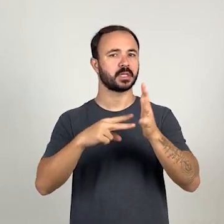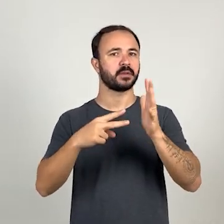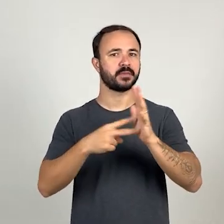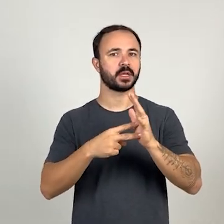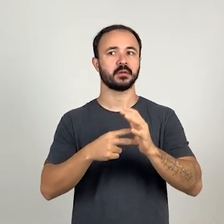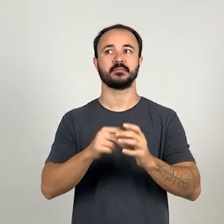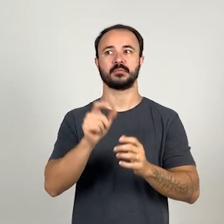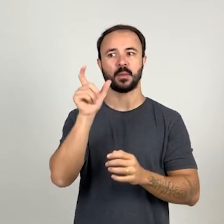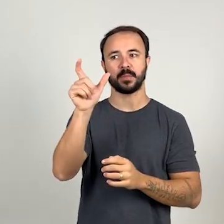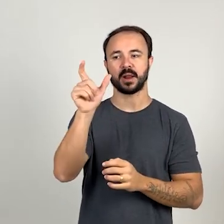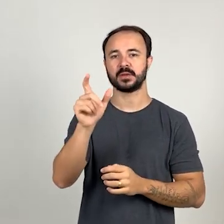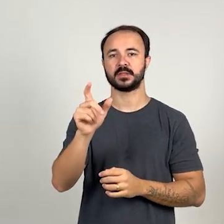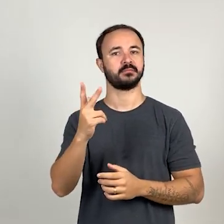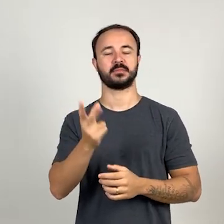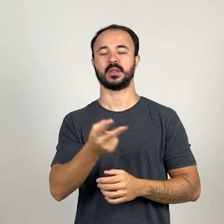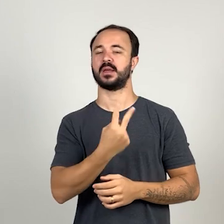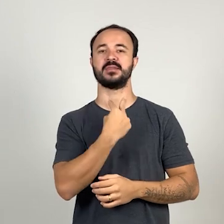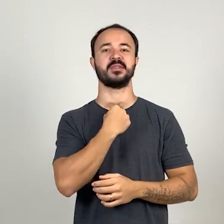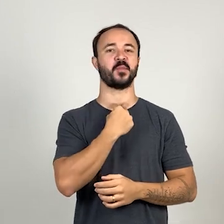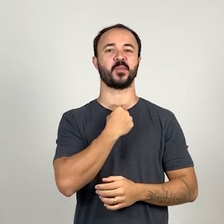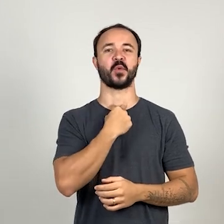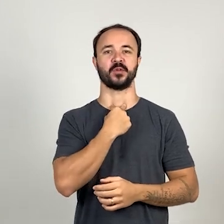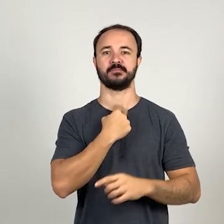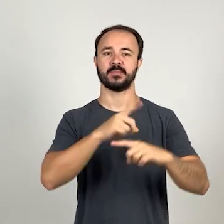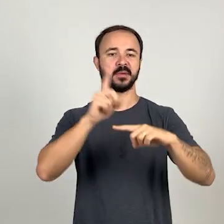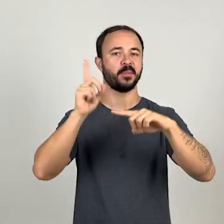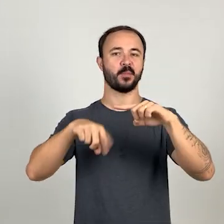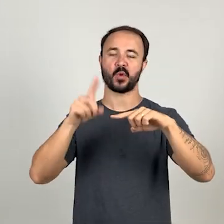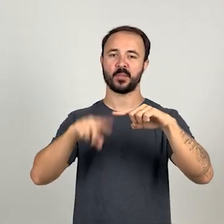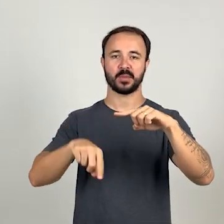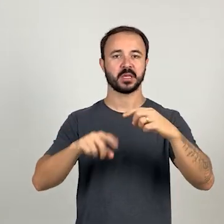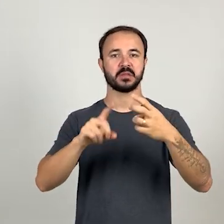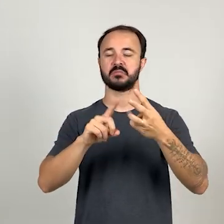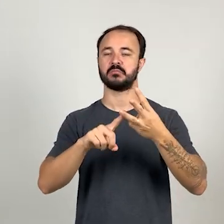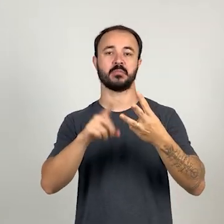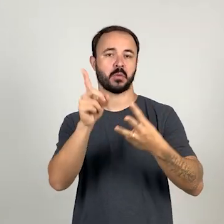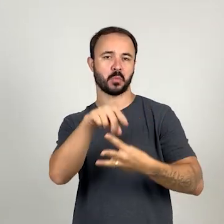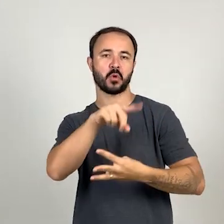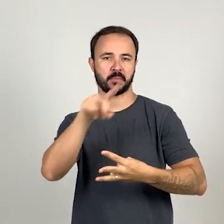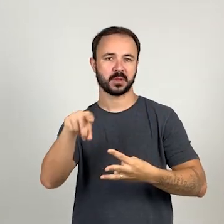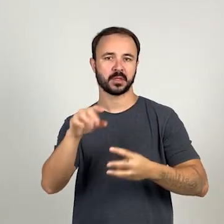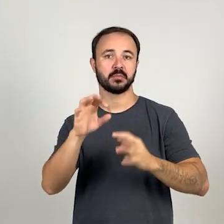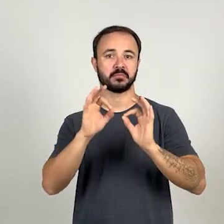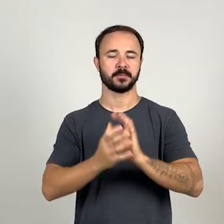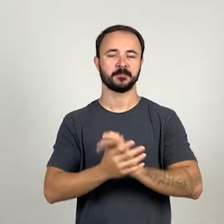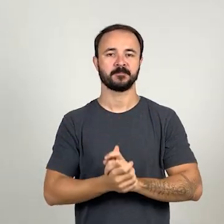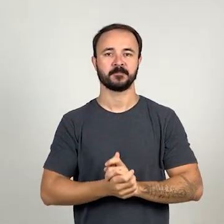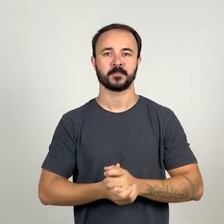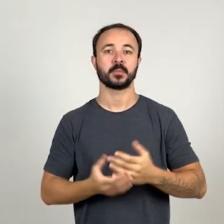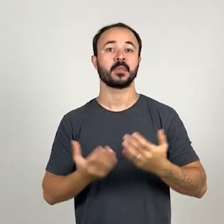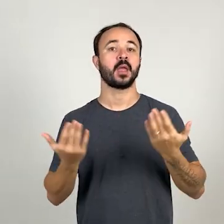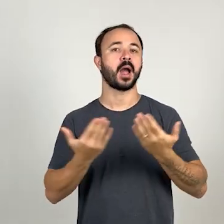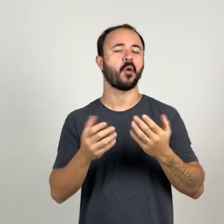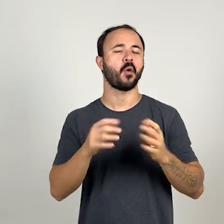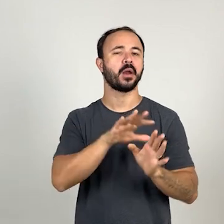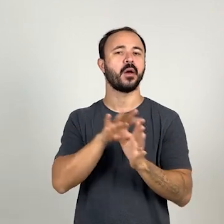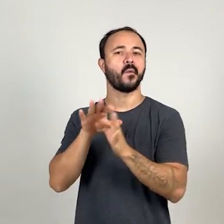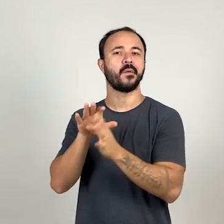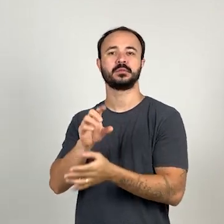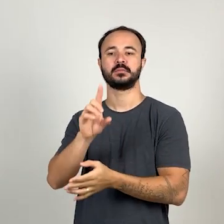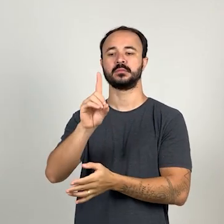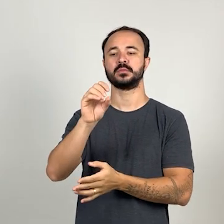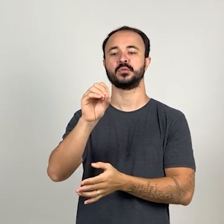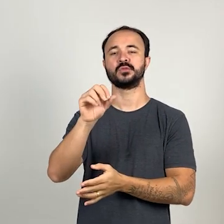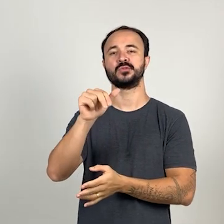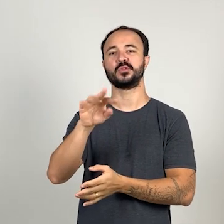permitida. Ou you don't have to sit the exam. Agora aqui eu já uso don't have quando é opcional. It's optional. Essa seria a